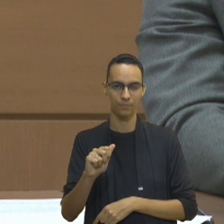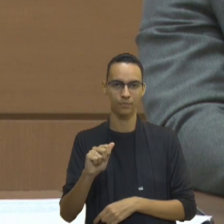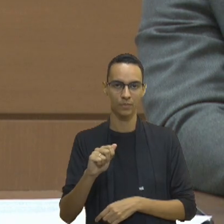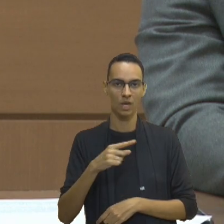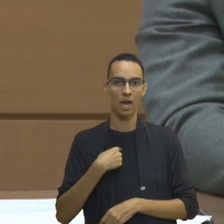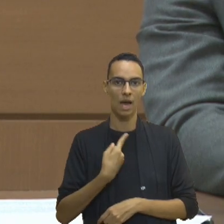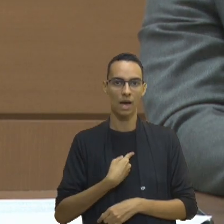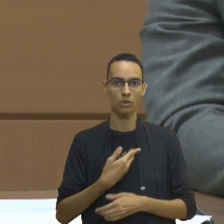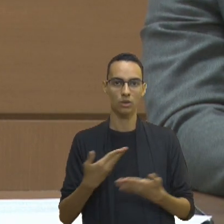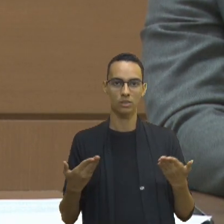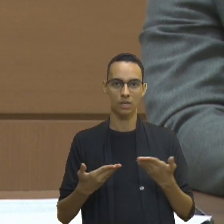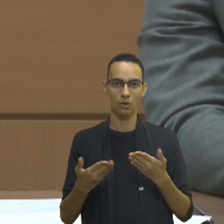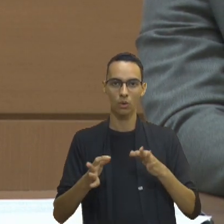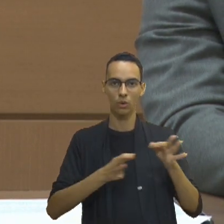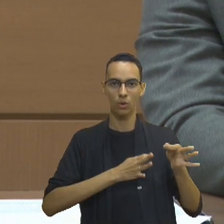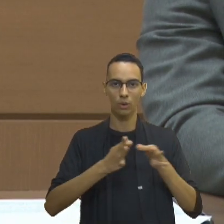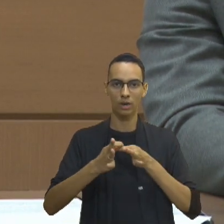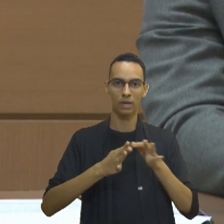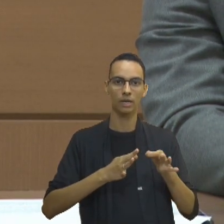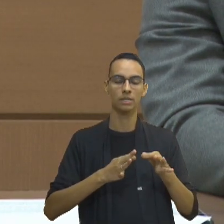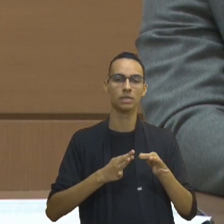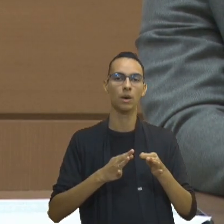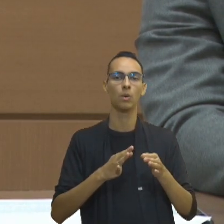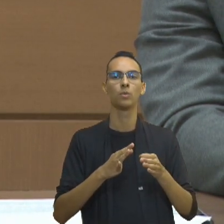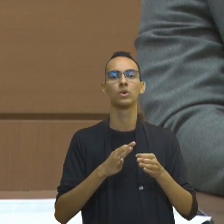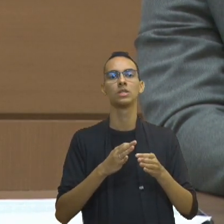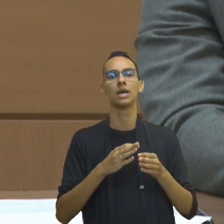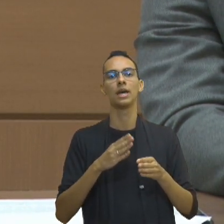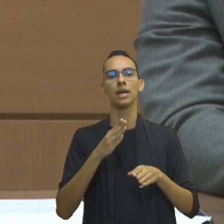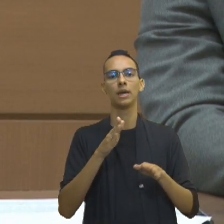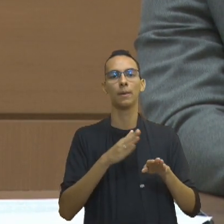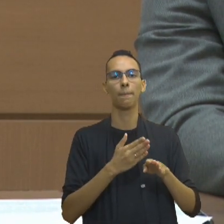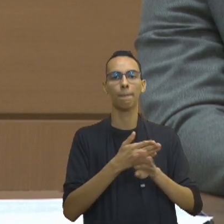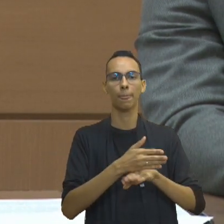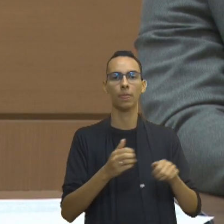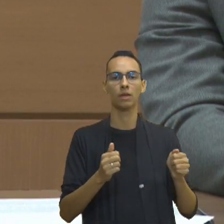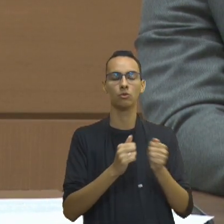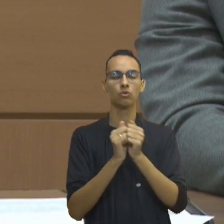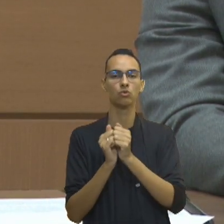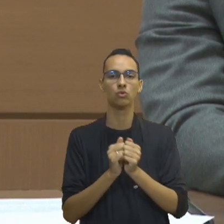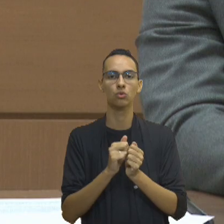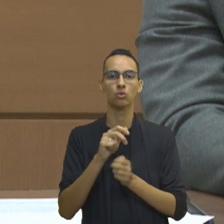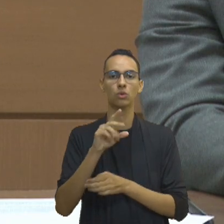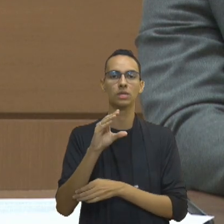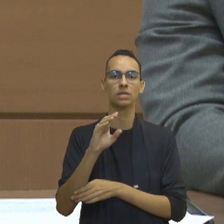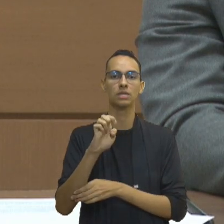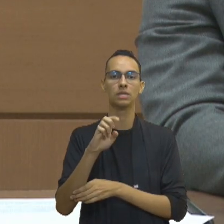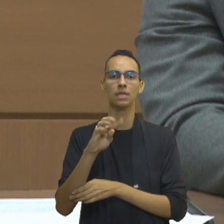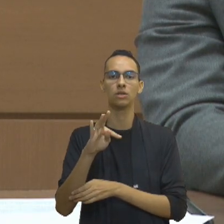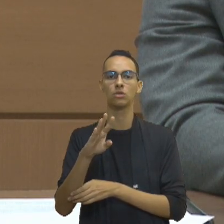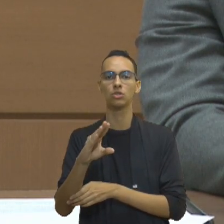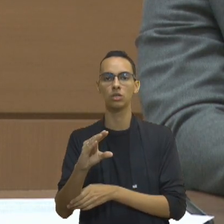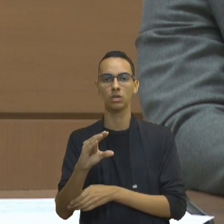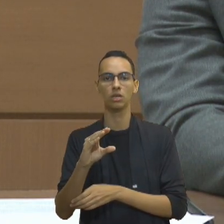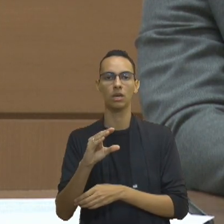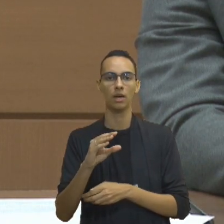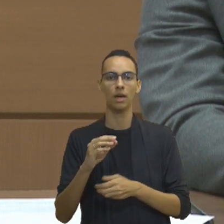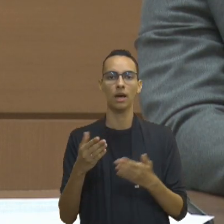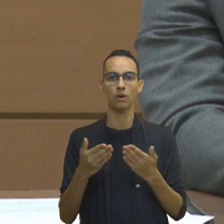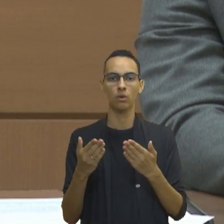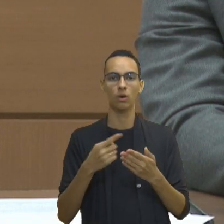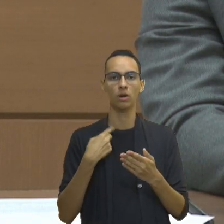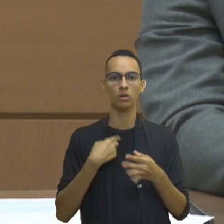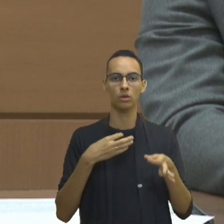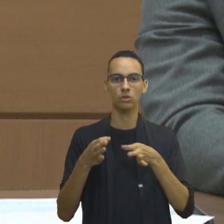com o CETIC, da UFO, com estudos técnicos para adoção de câmeras com tecnologia via rádio,